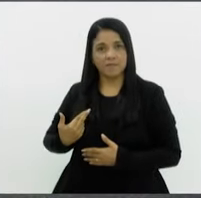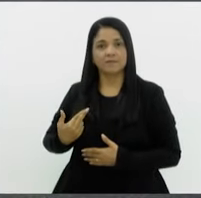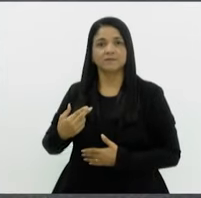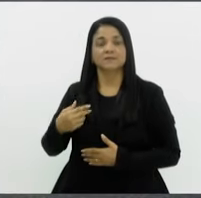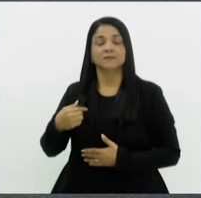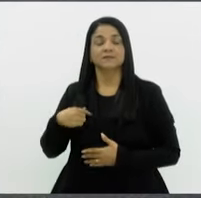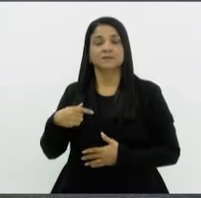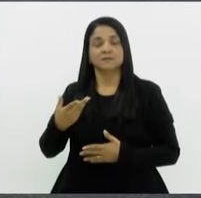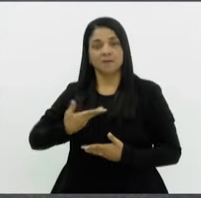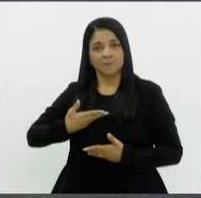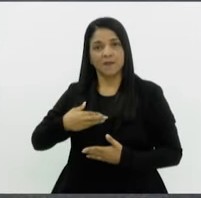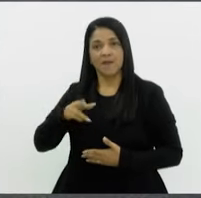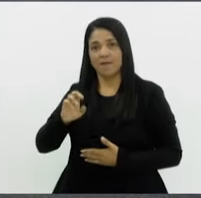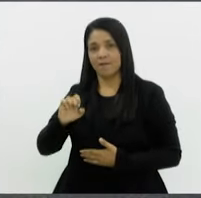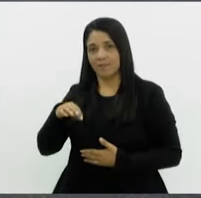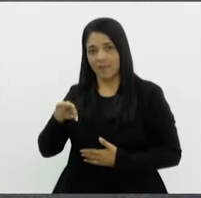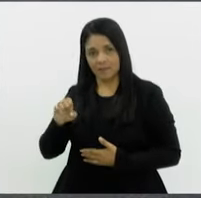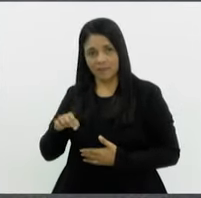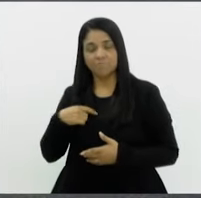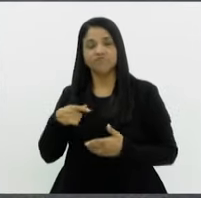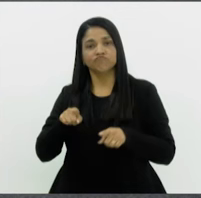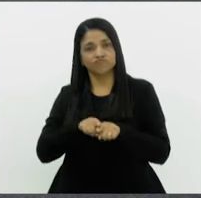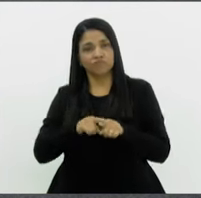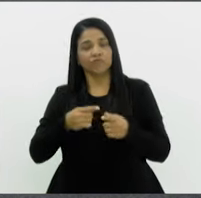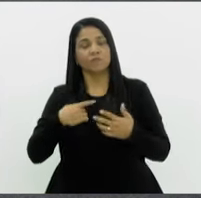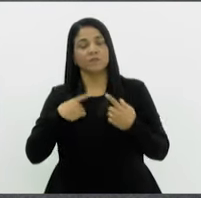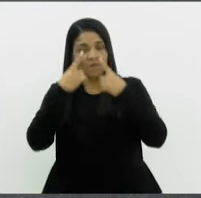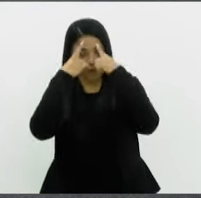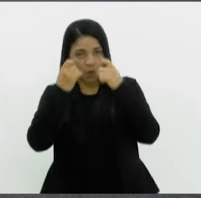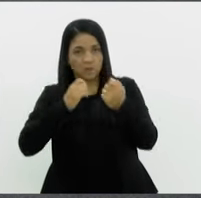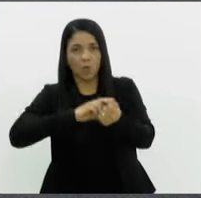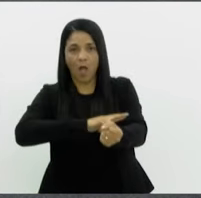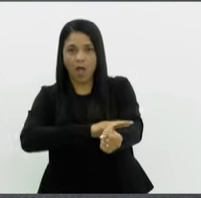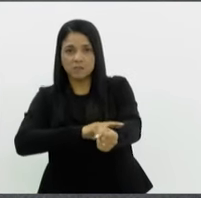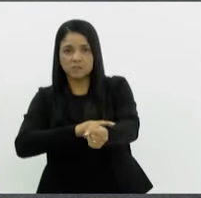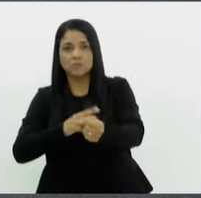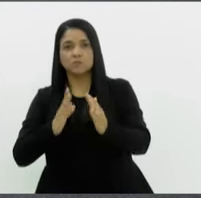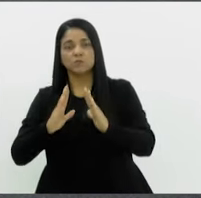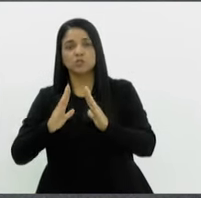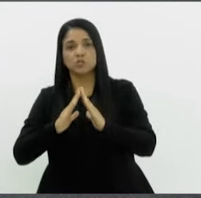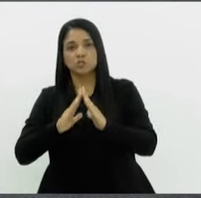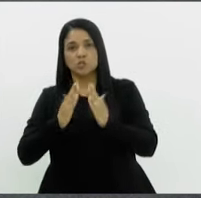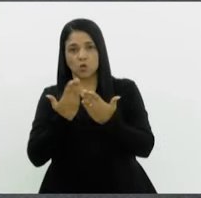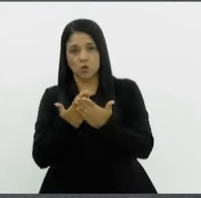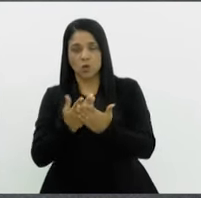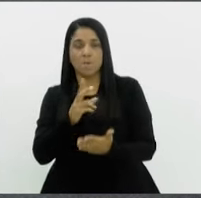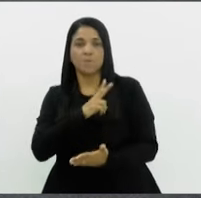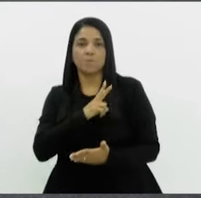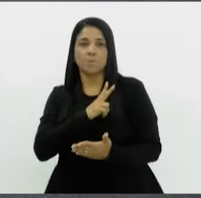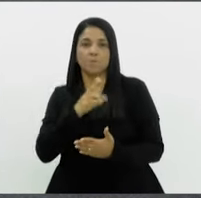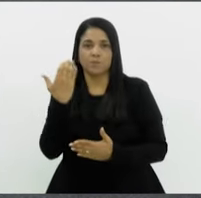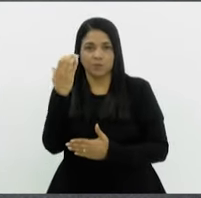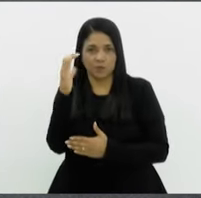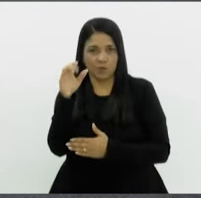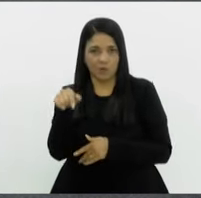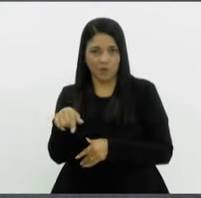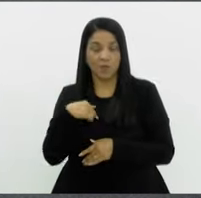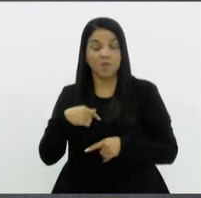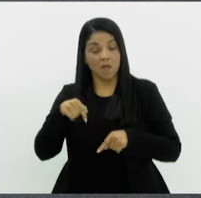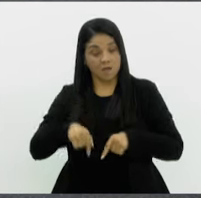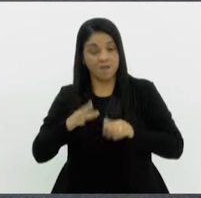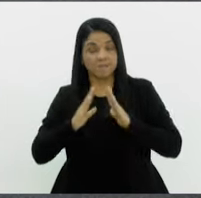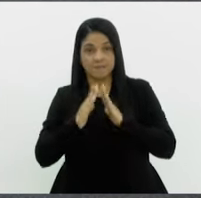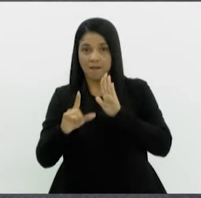esse violento racismo em escolas particulares de Niterói, e dizer o quanto que essa Casa